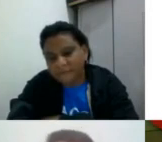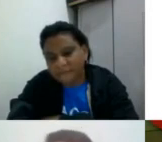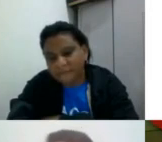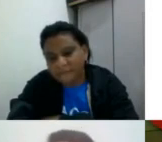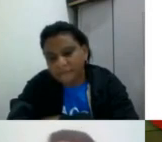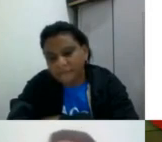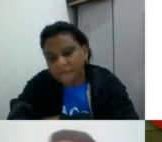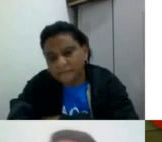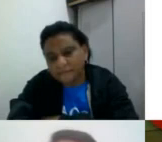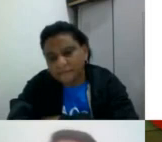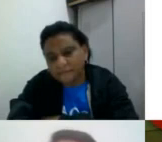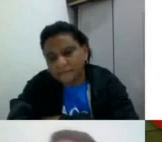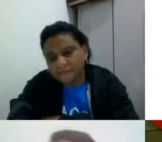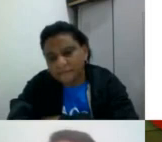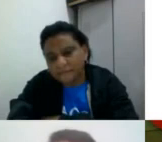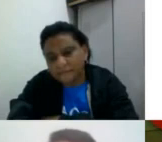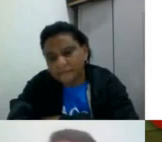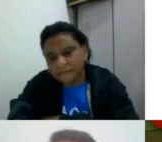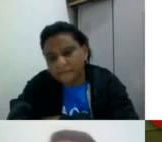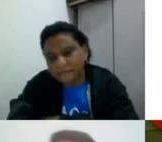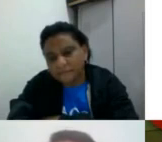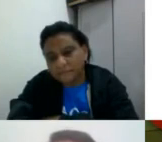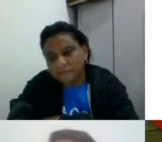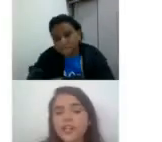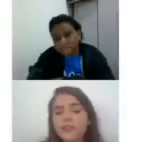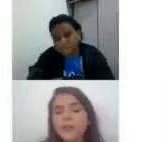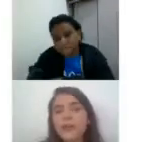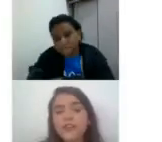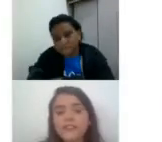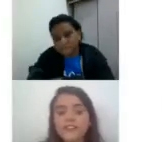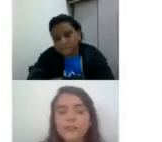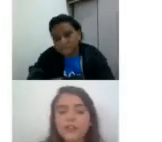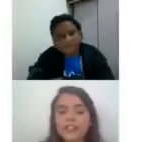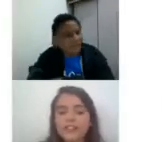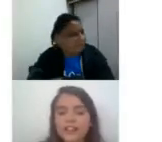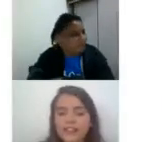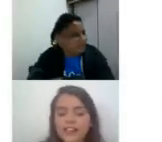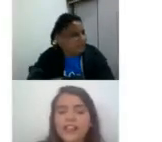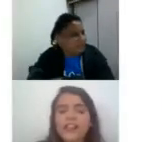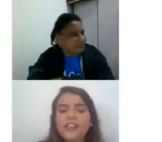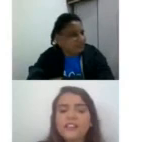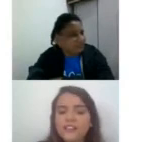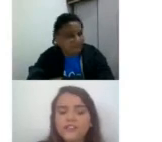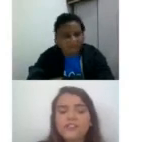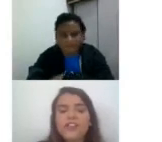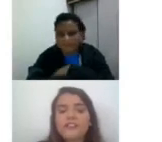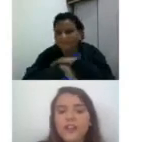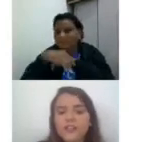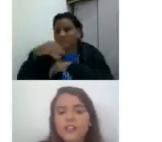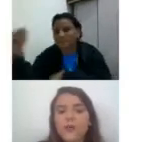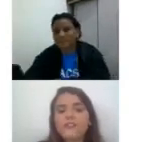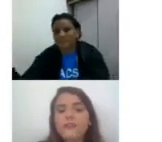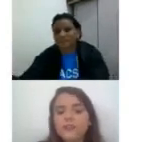registrados, aproximadamente, 266 óbitos. É o segundo estado com maior co-equição de mortalidade. Entretanto, a gente